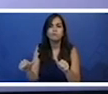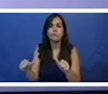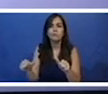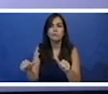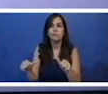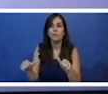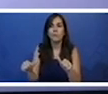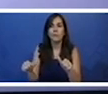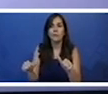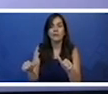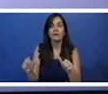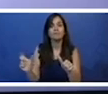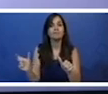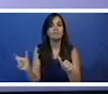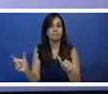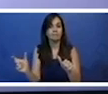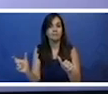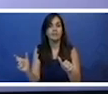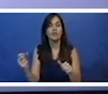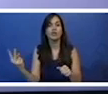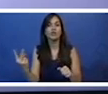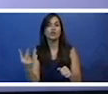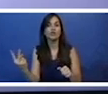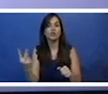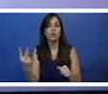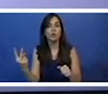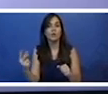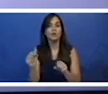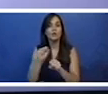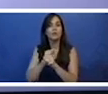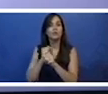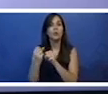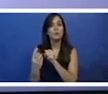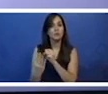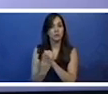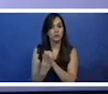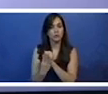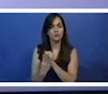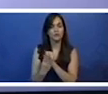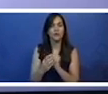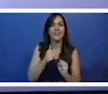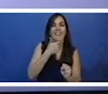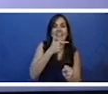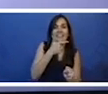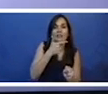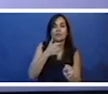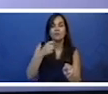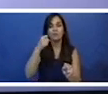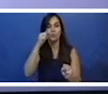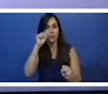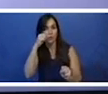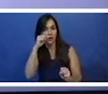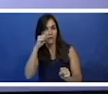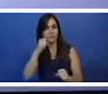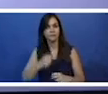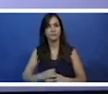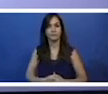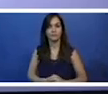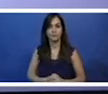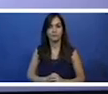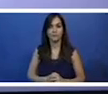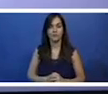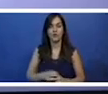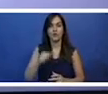os transformamos em dois substantivos. Rir, riso, chorar, choro.